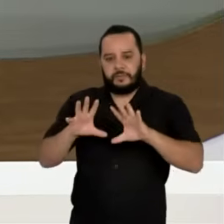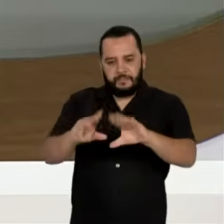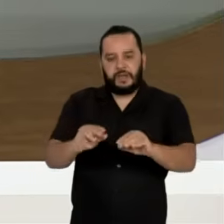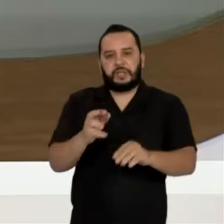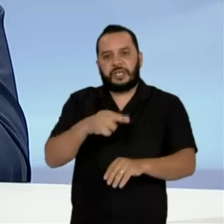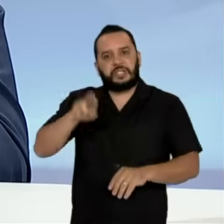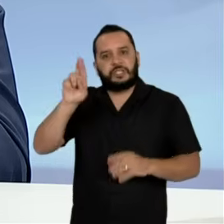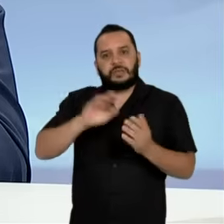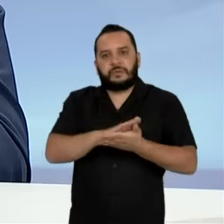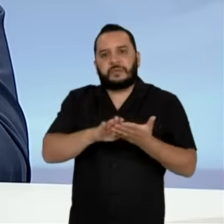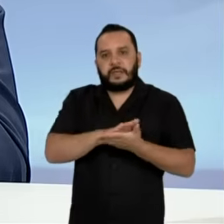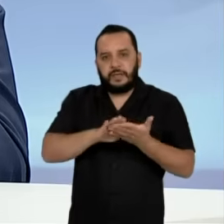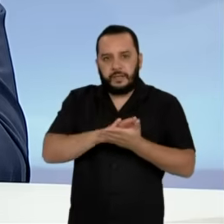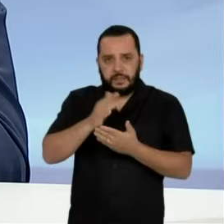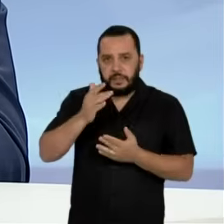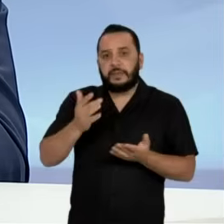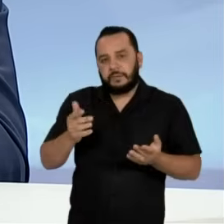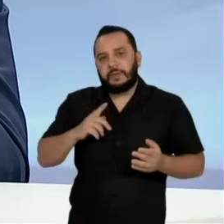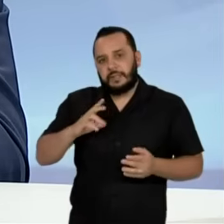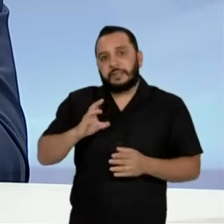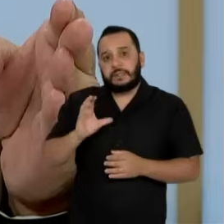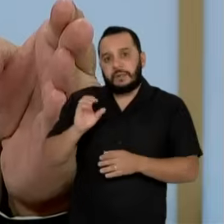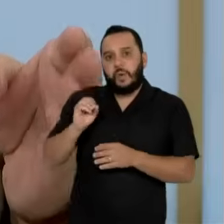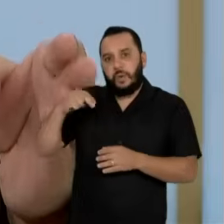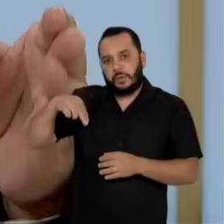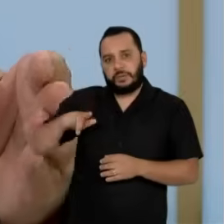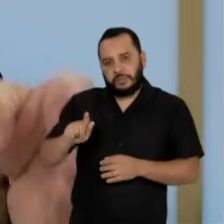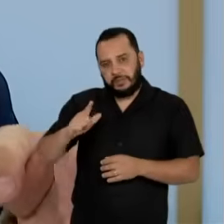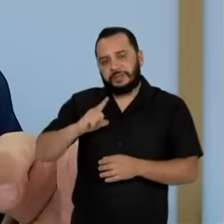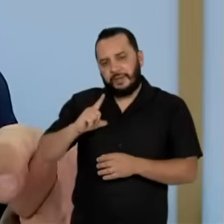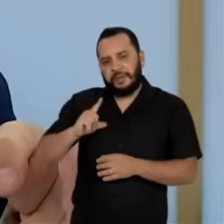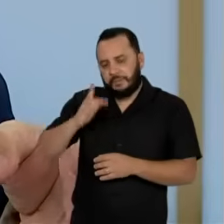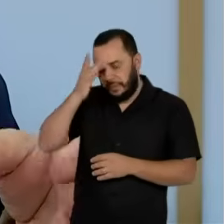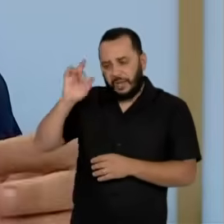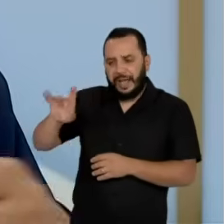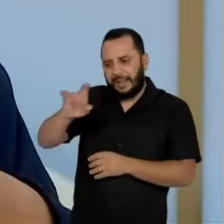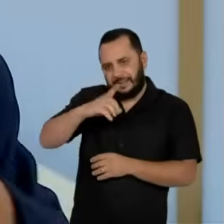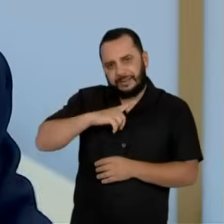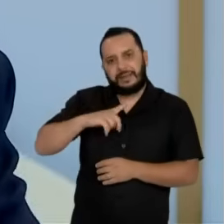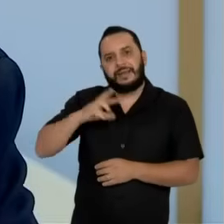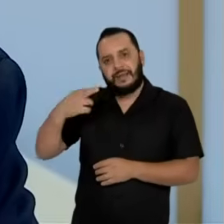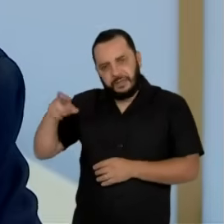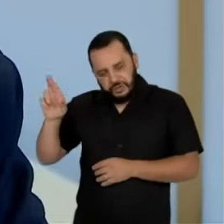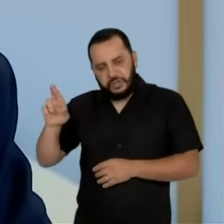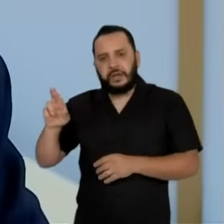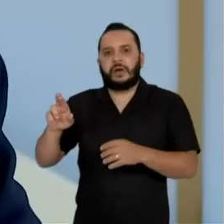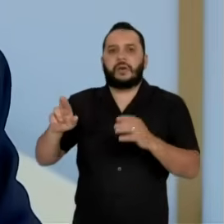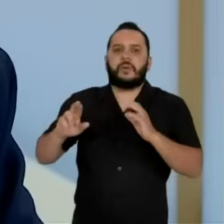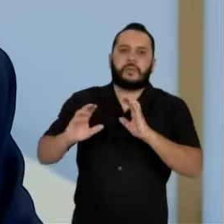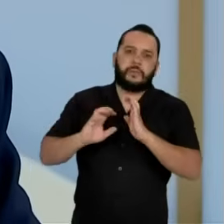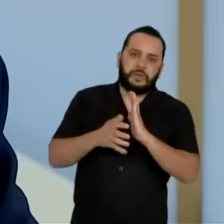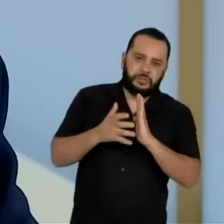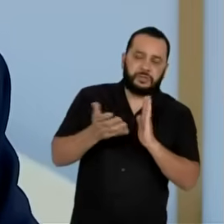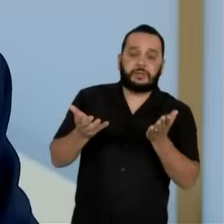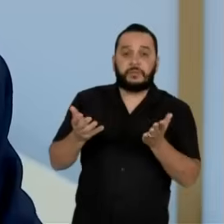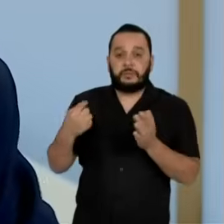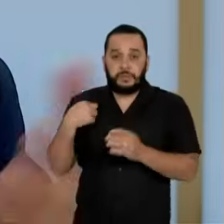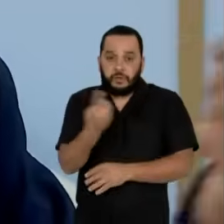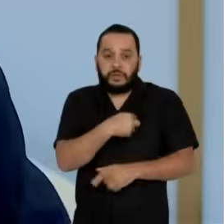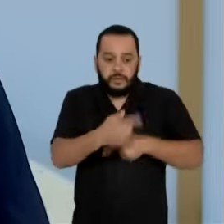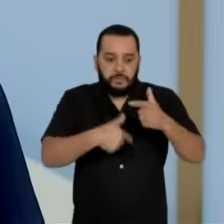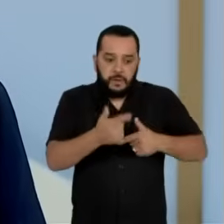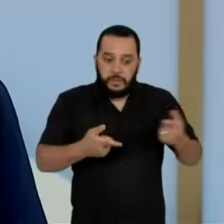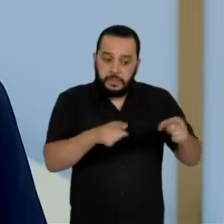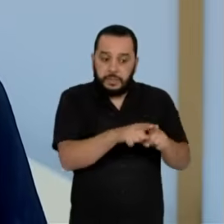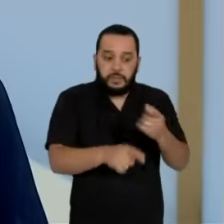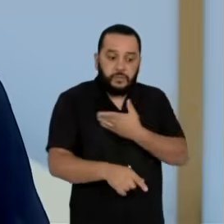tenha a sua coisa, mas a gente trabalha com o poder público para tentar aperfeiçoar e trazer novas tecnologias. Assim está